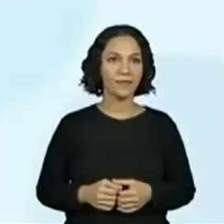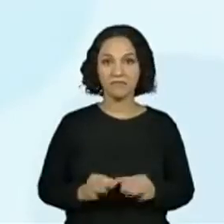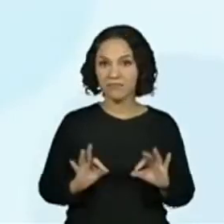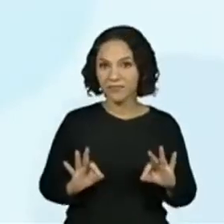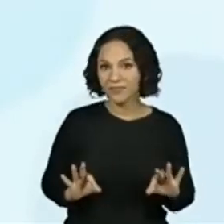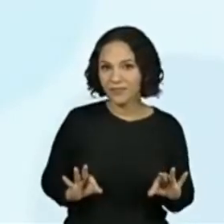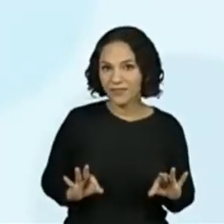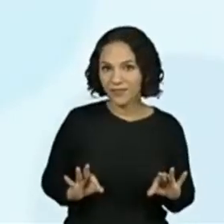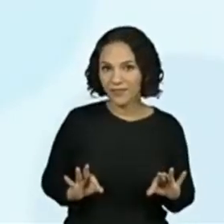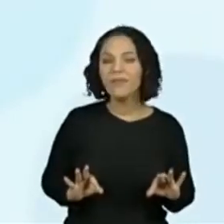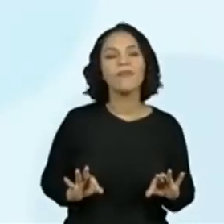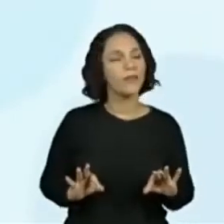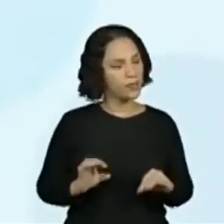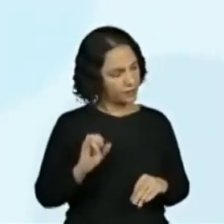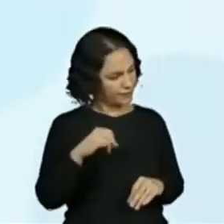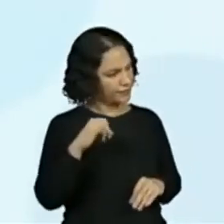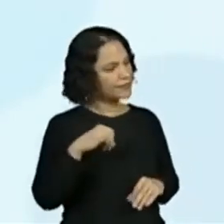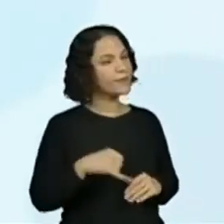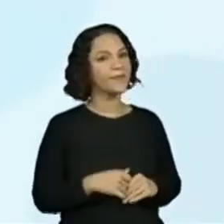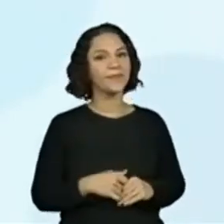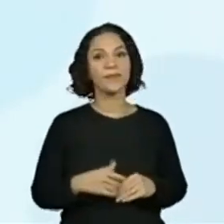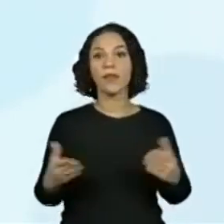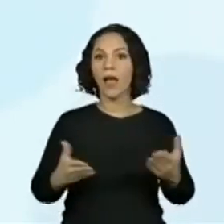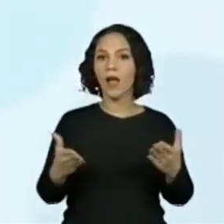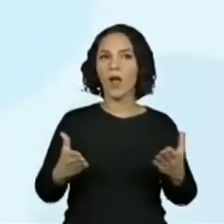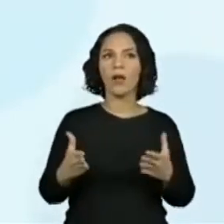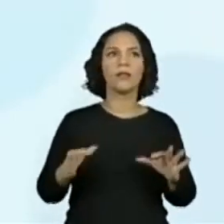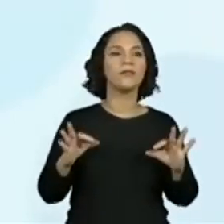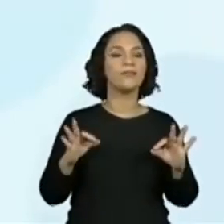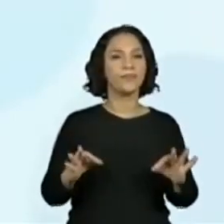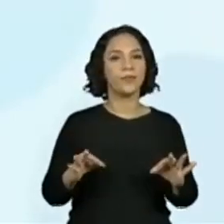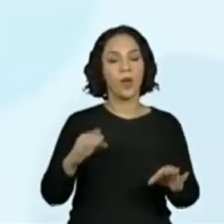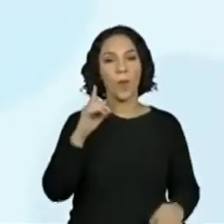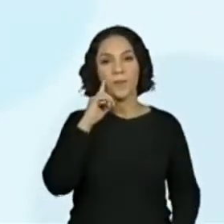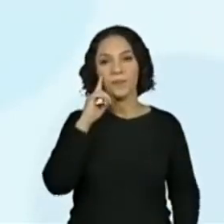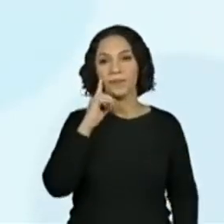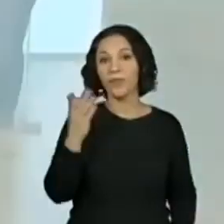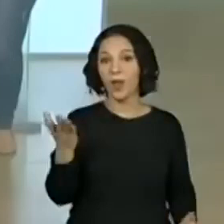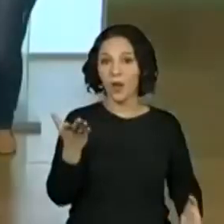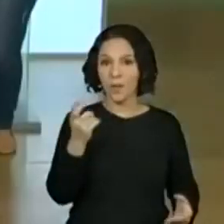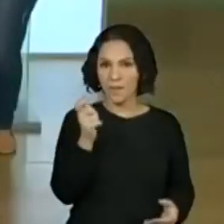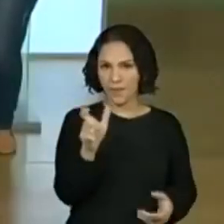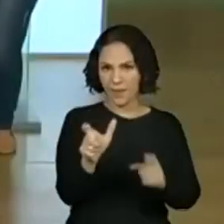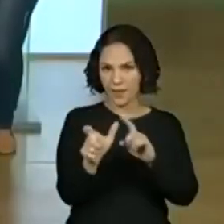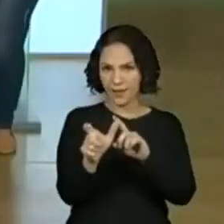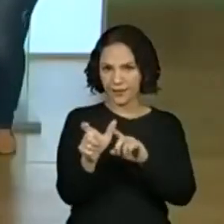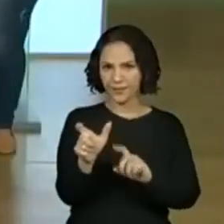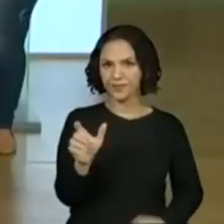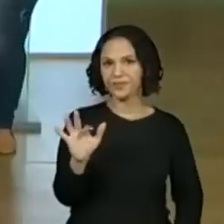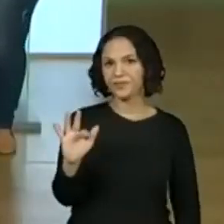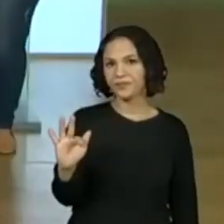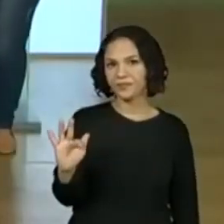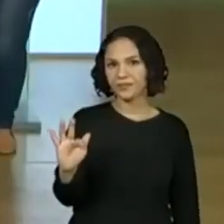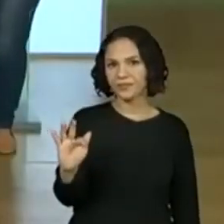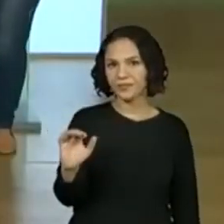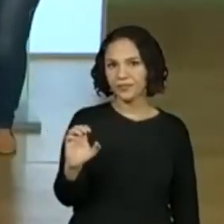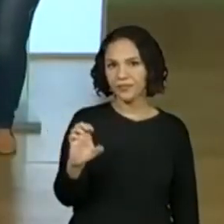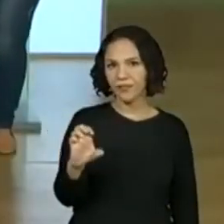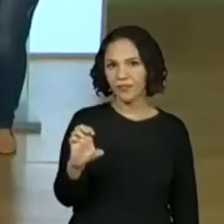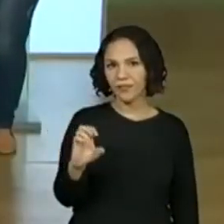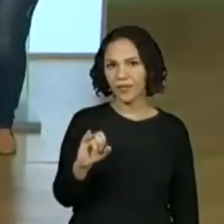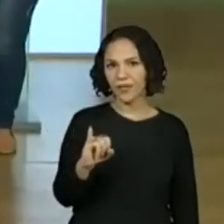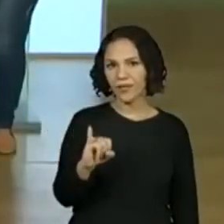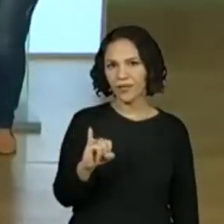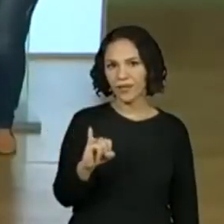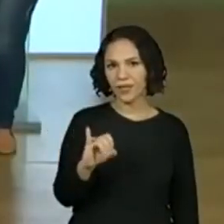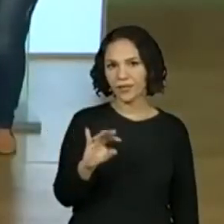Certo, professora Vivi? Sim, agora feita. Feita. Leitura feita pela